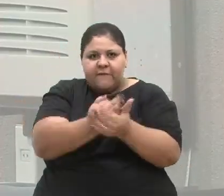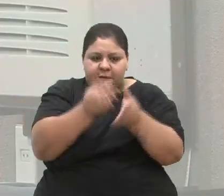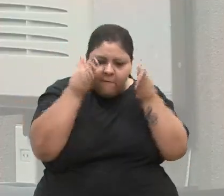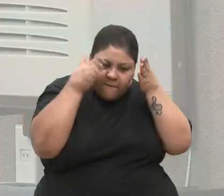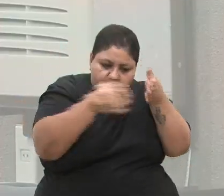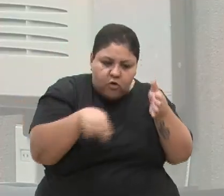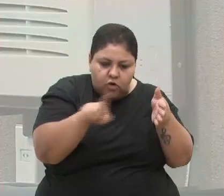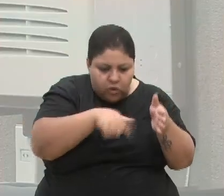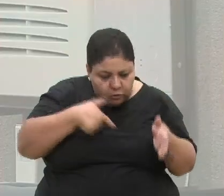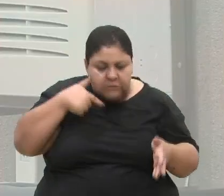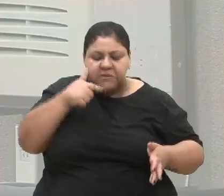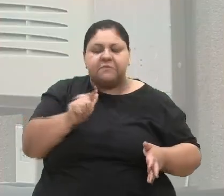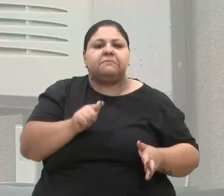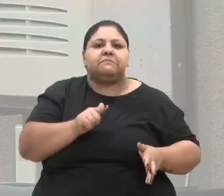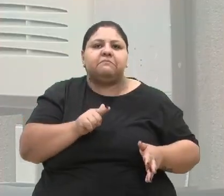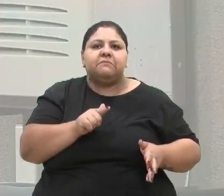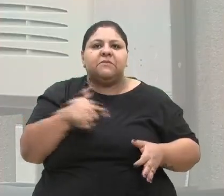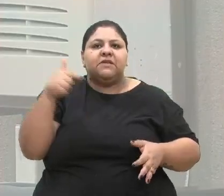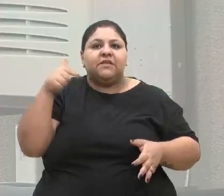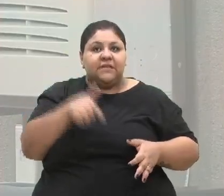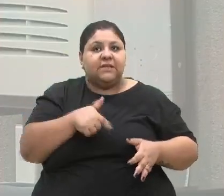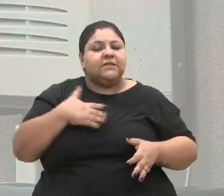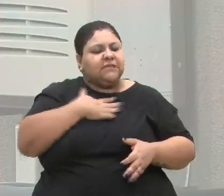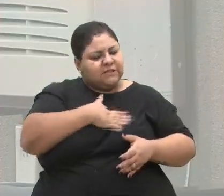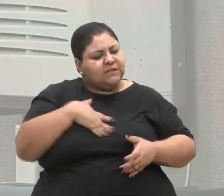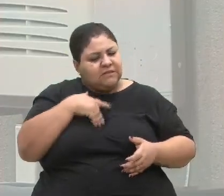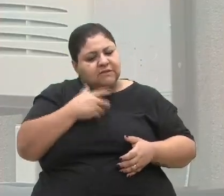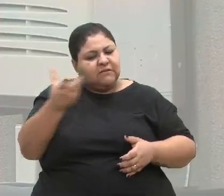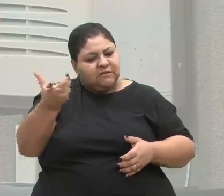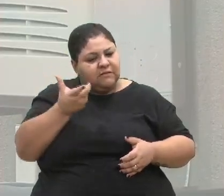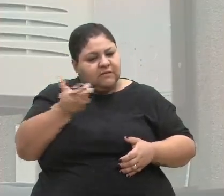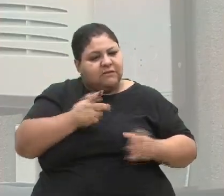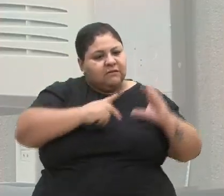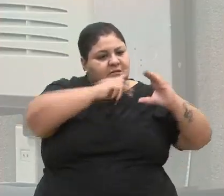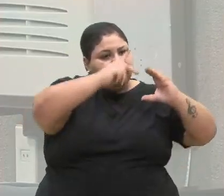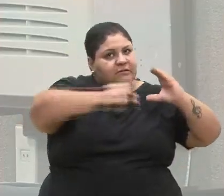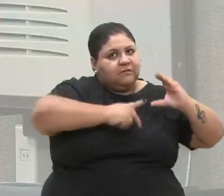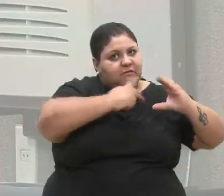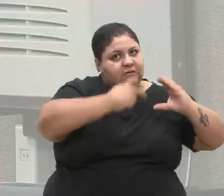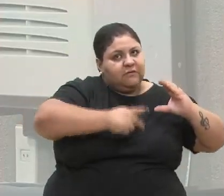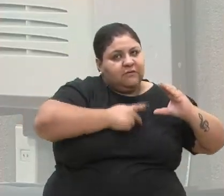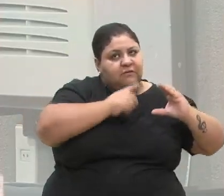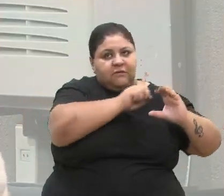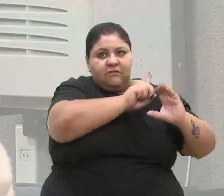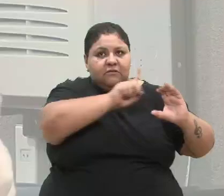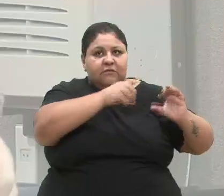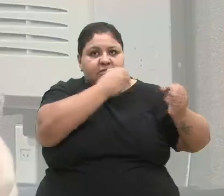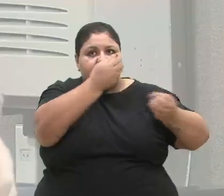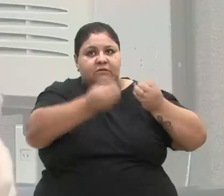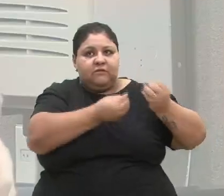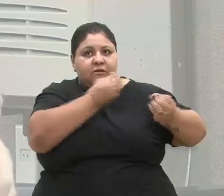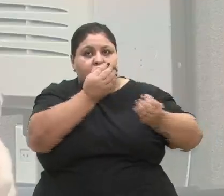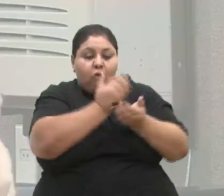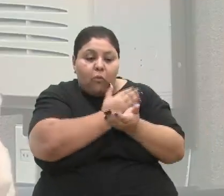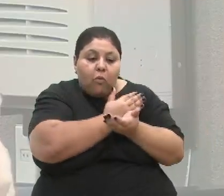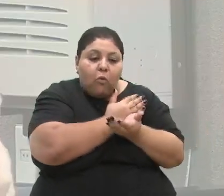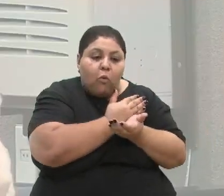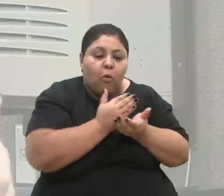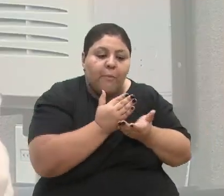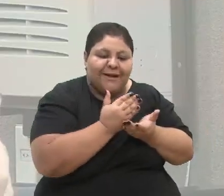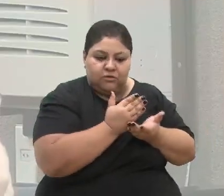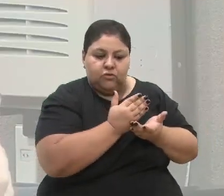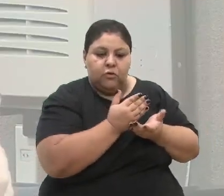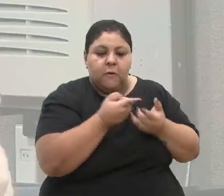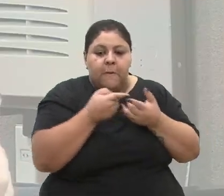nós conseguimos. E é nessa pegada que eu quero tornar a Câmara Municipal de Vereadores, não como um ponto de chegada, mas sim